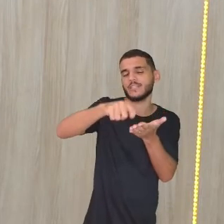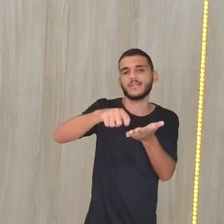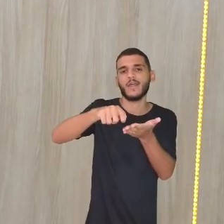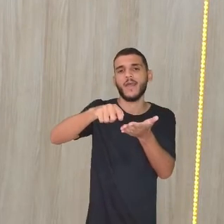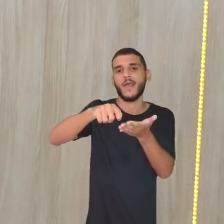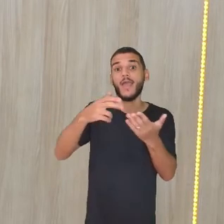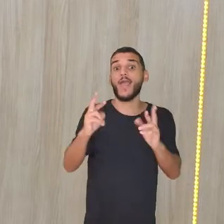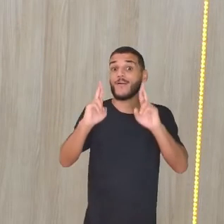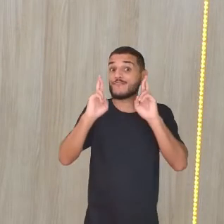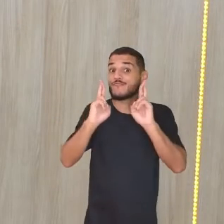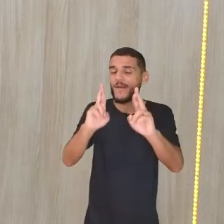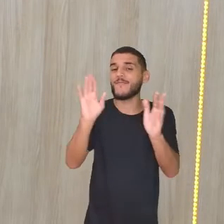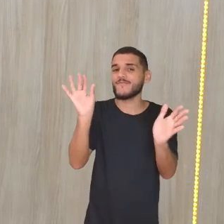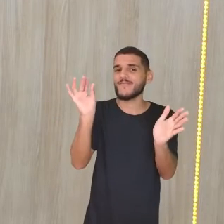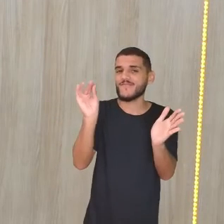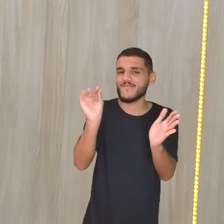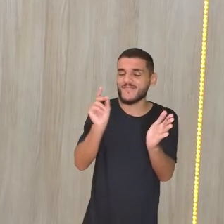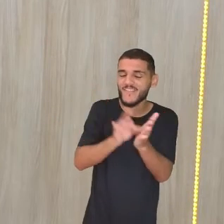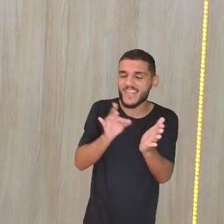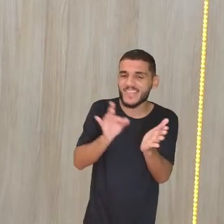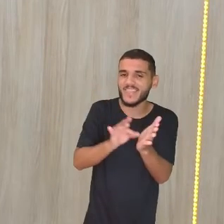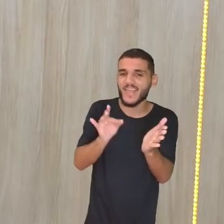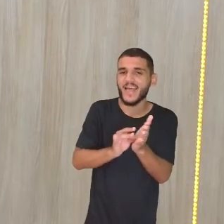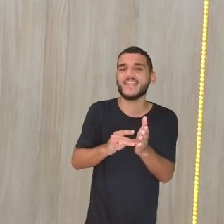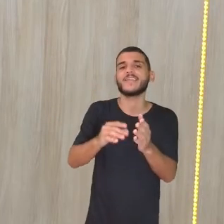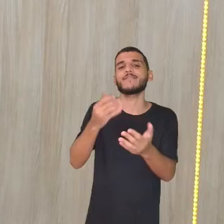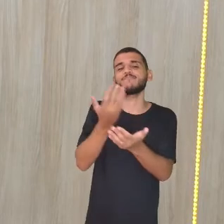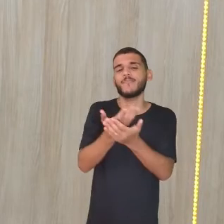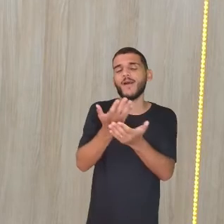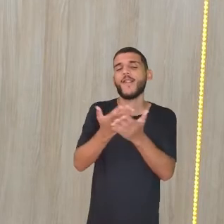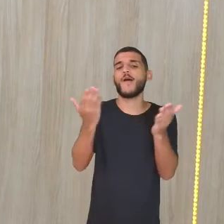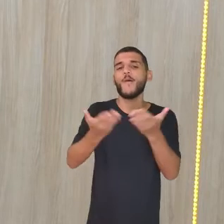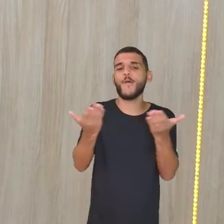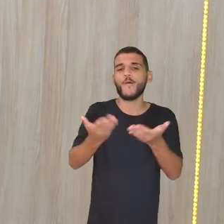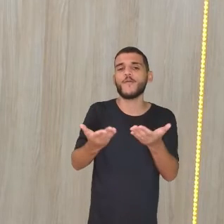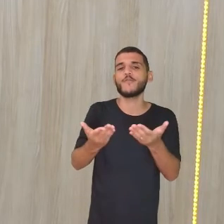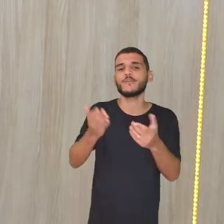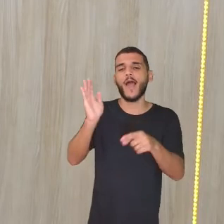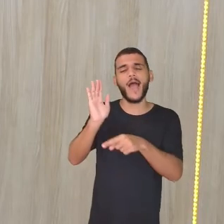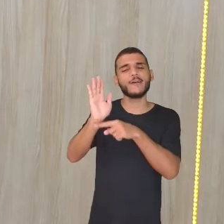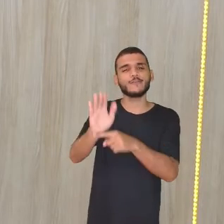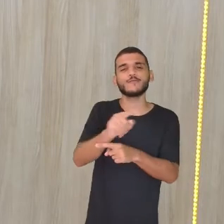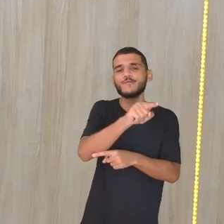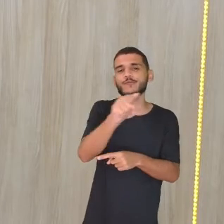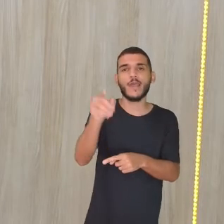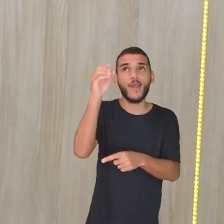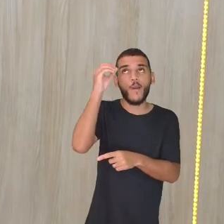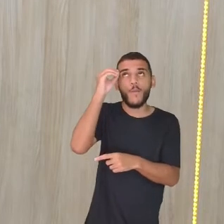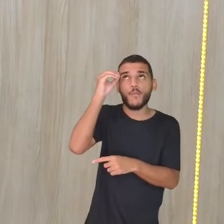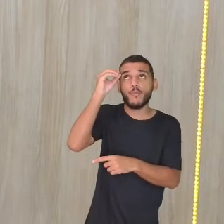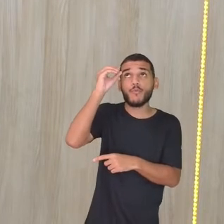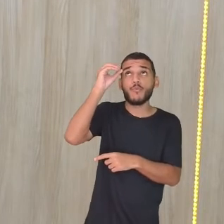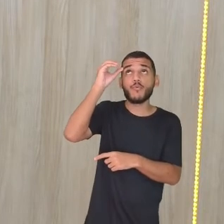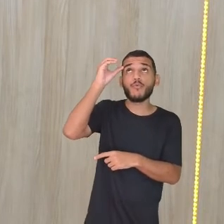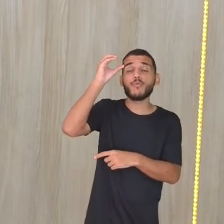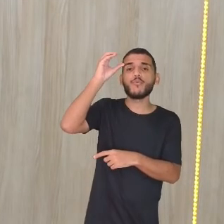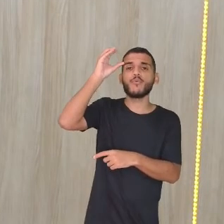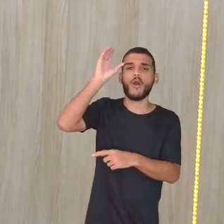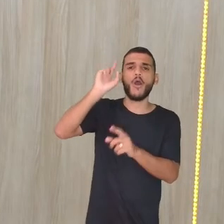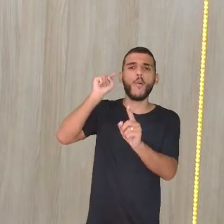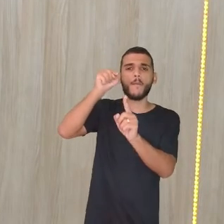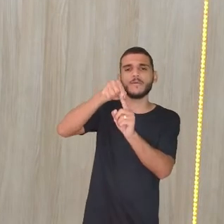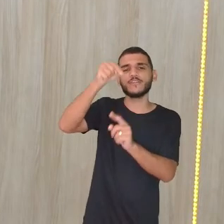contribua para o seu conhecimento. E o nosso objetivo aqui é esse, é te ver bem